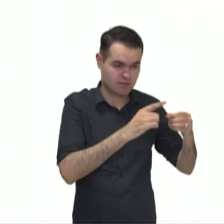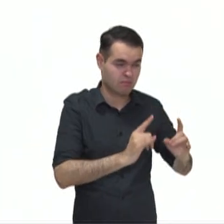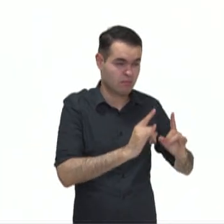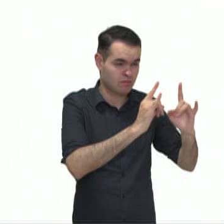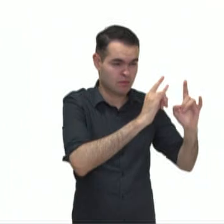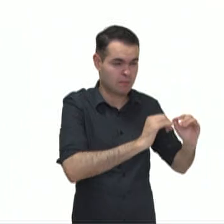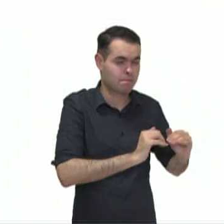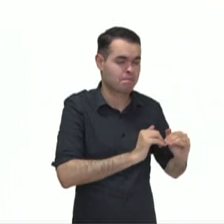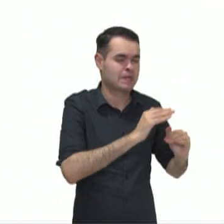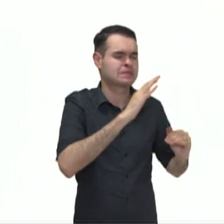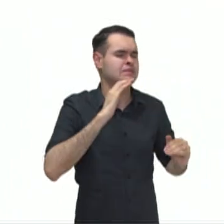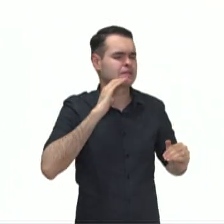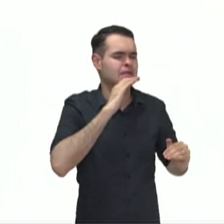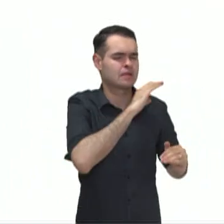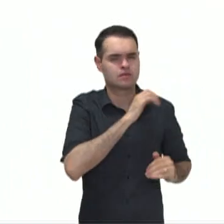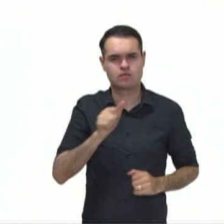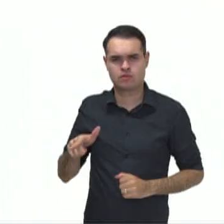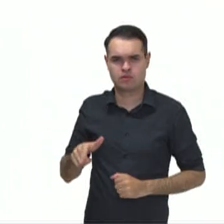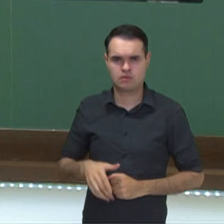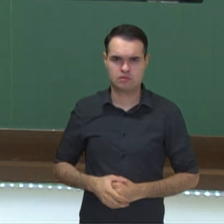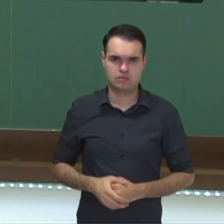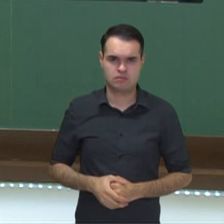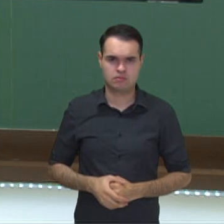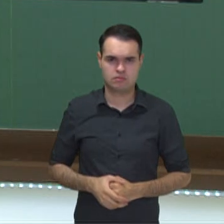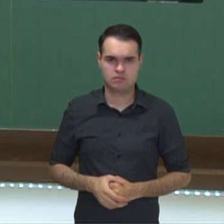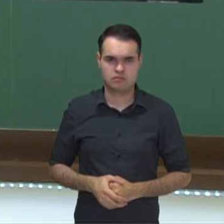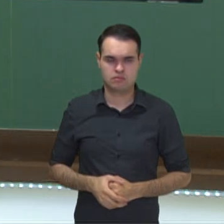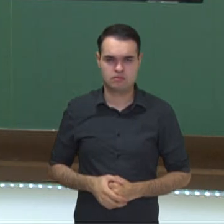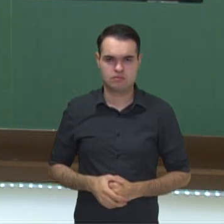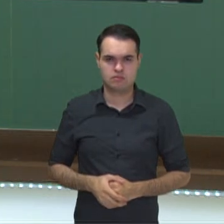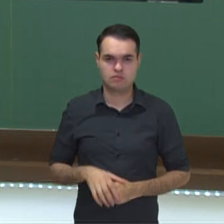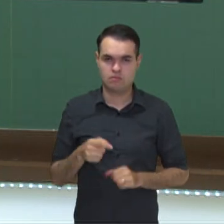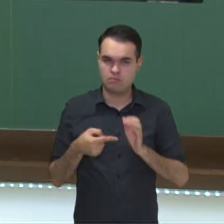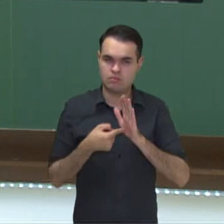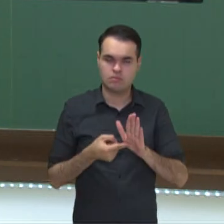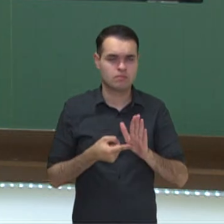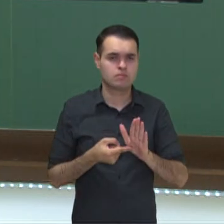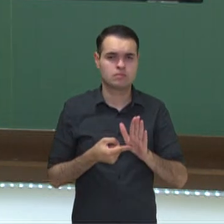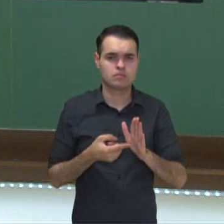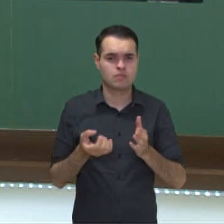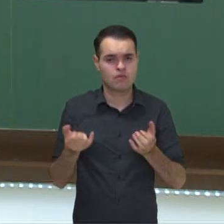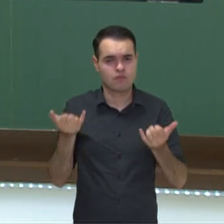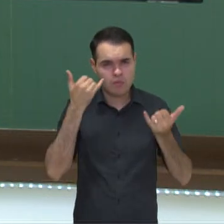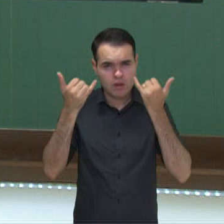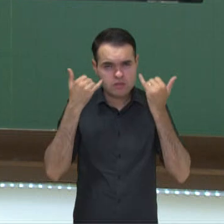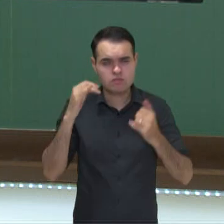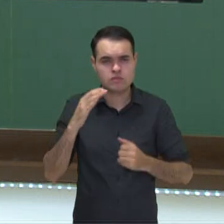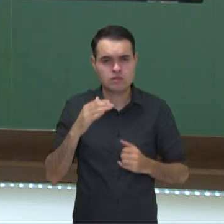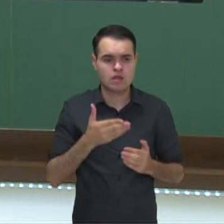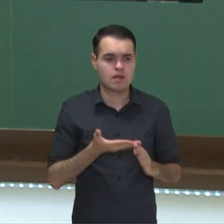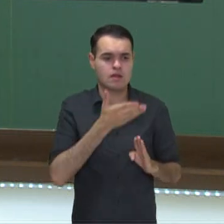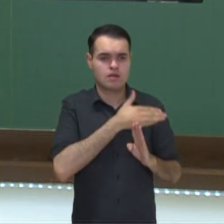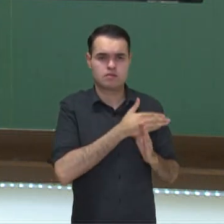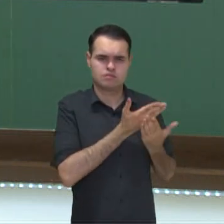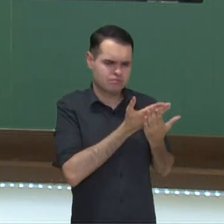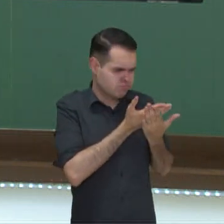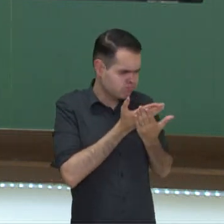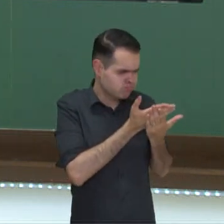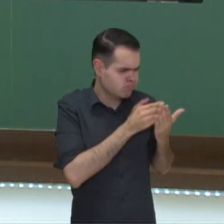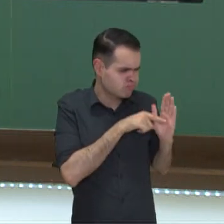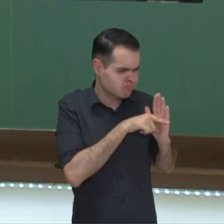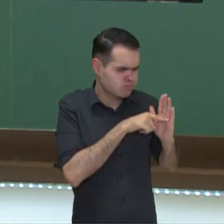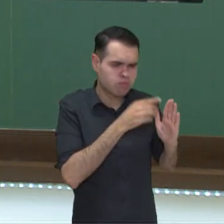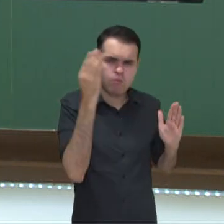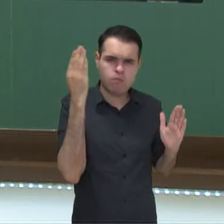do que as rurais. Nós temos aqui um apontamento de uma informação científica. Houve um estudo que comprova